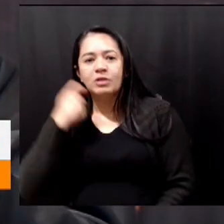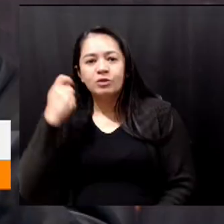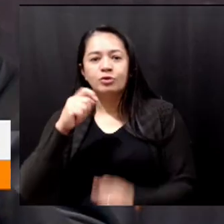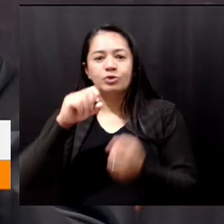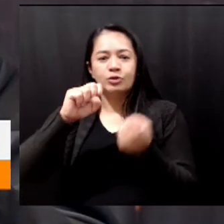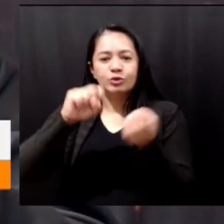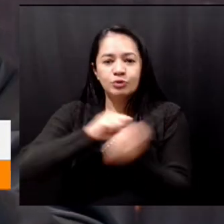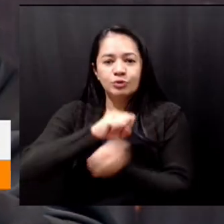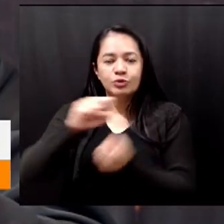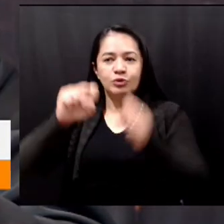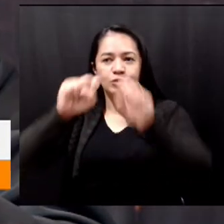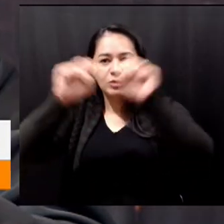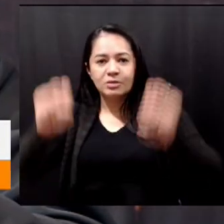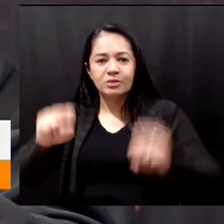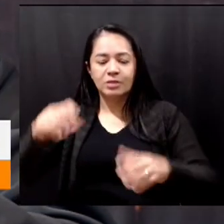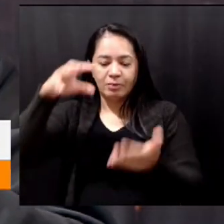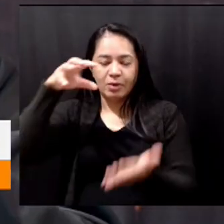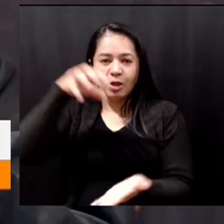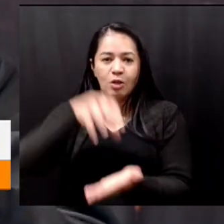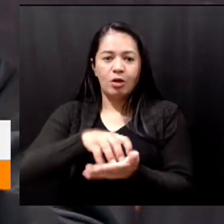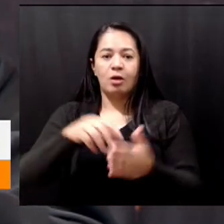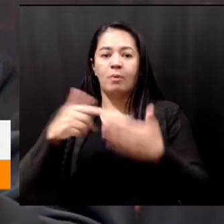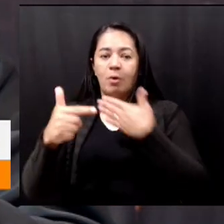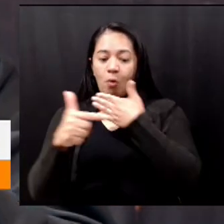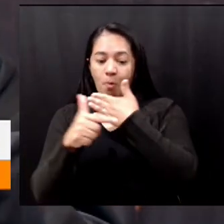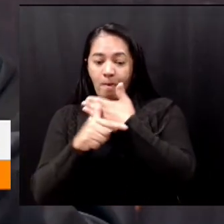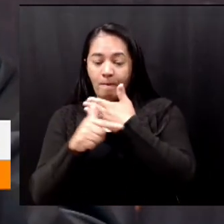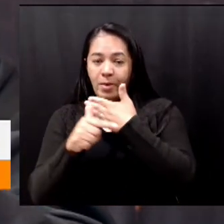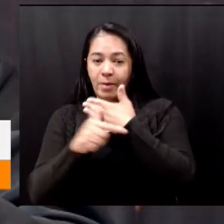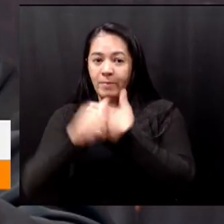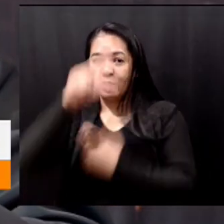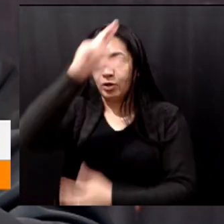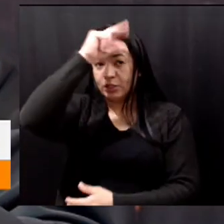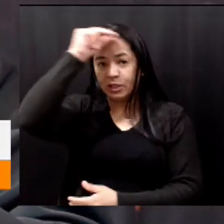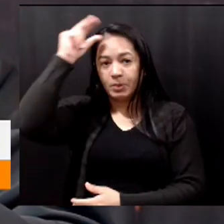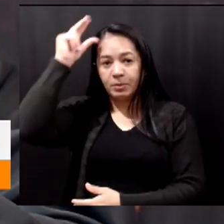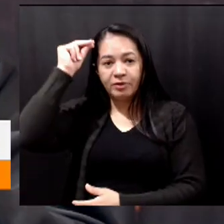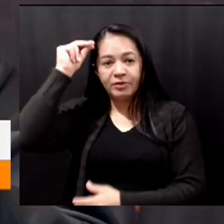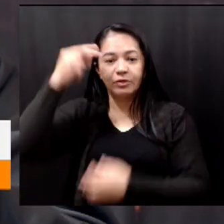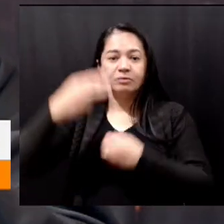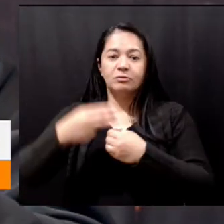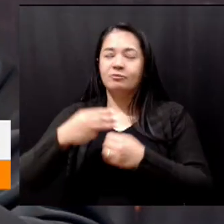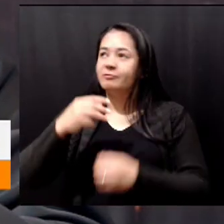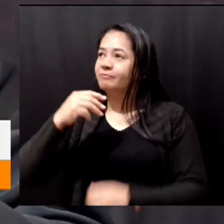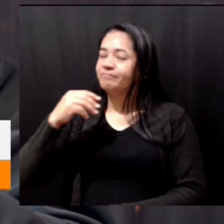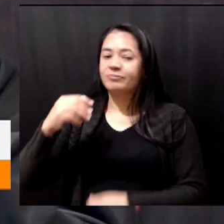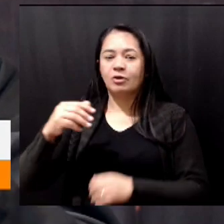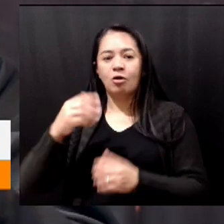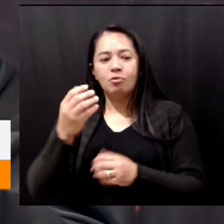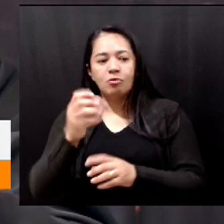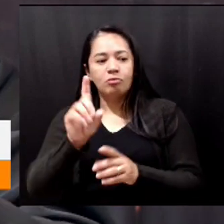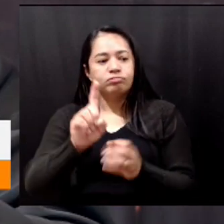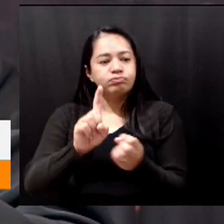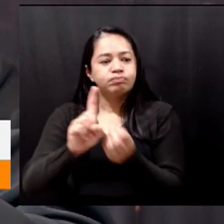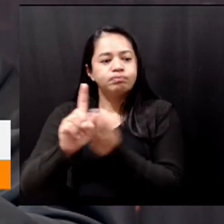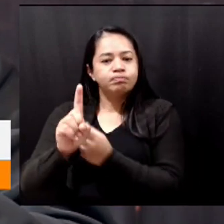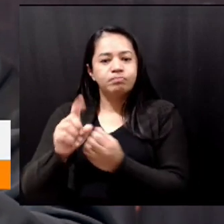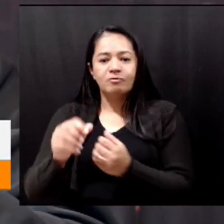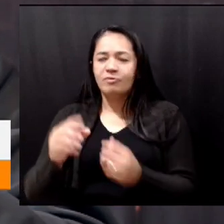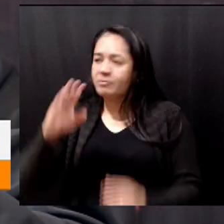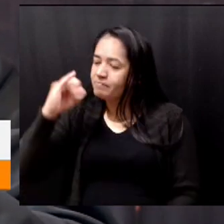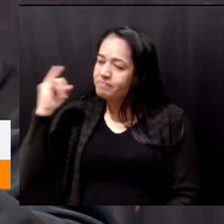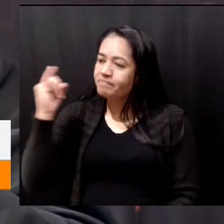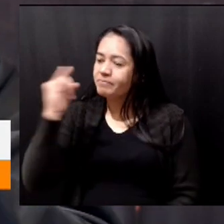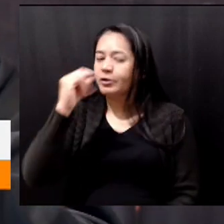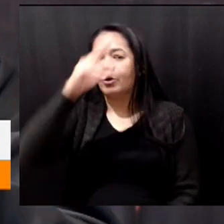da Prefeitura Municipal como um elemento articulador foi essencial, né, na pessoa do prefeito Dário, na pessoa da secretária